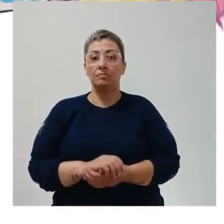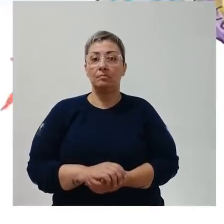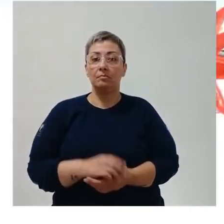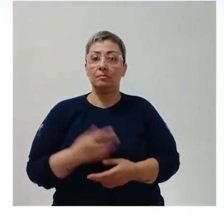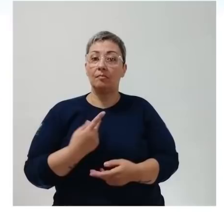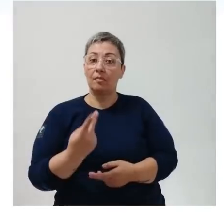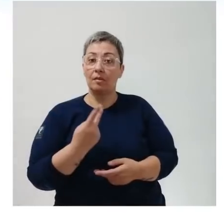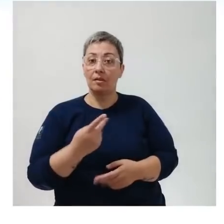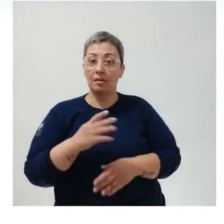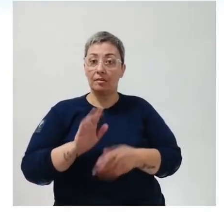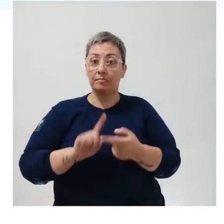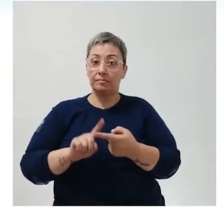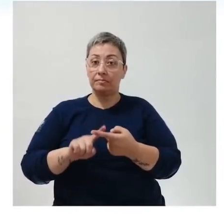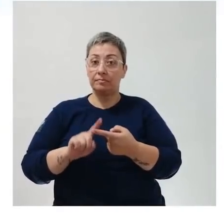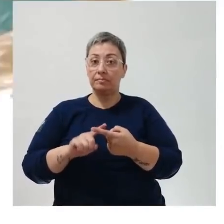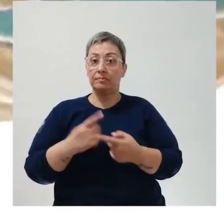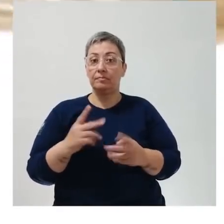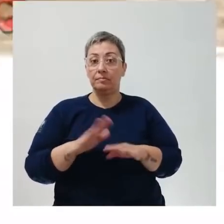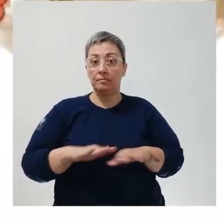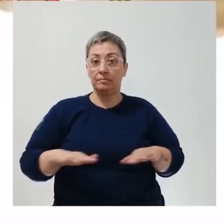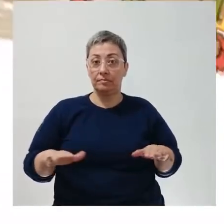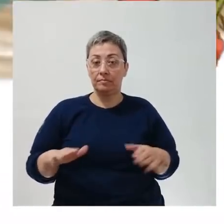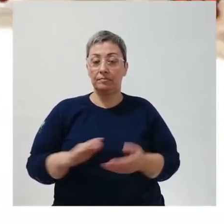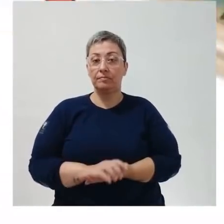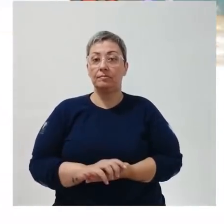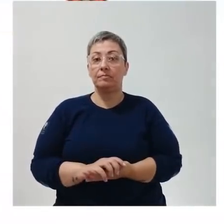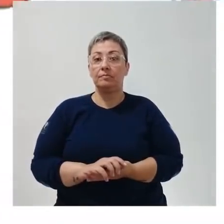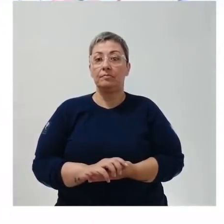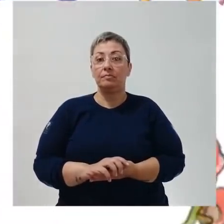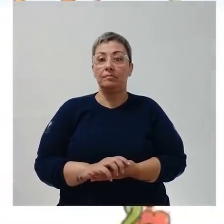De criança para criança!